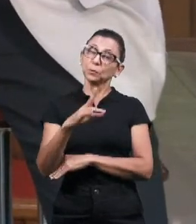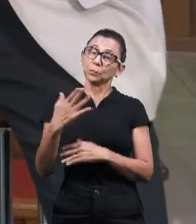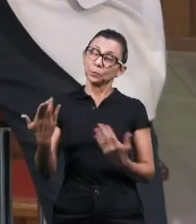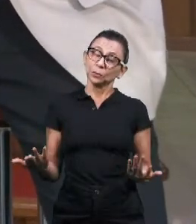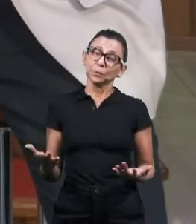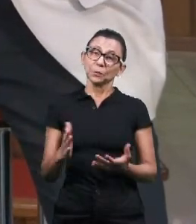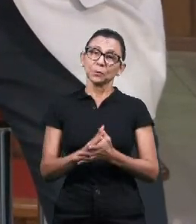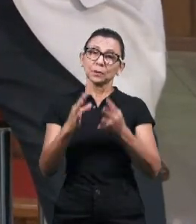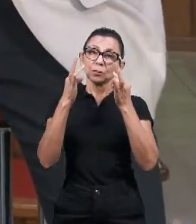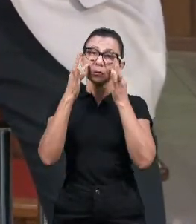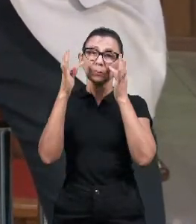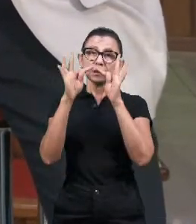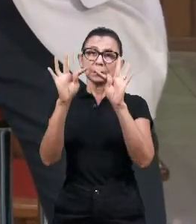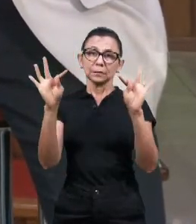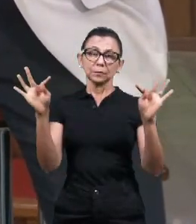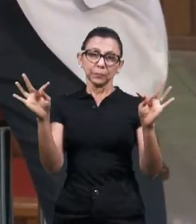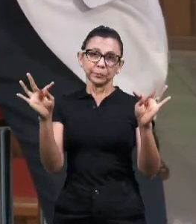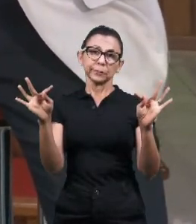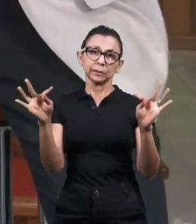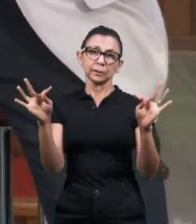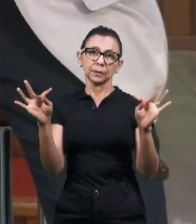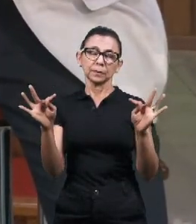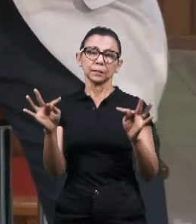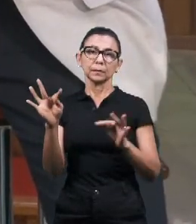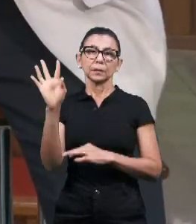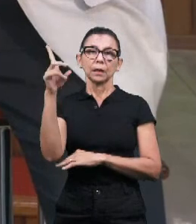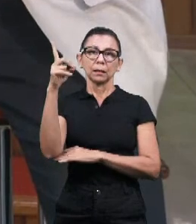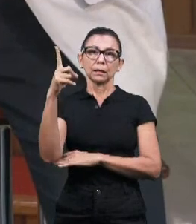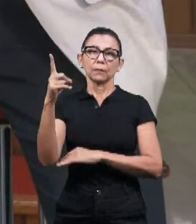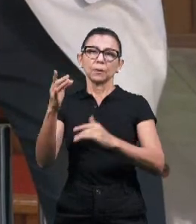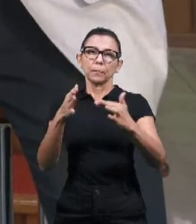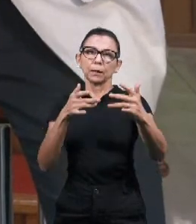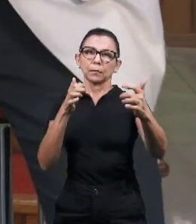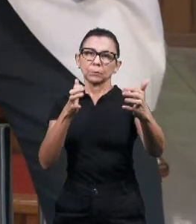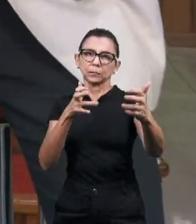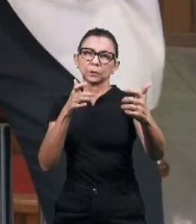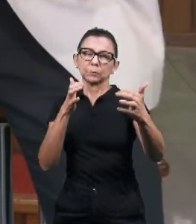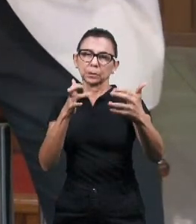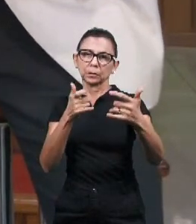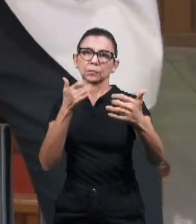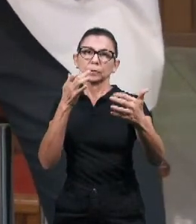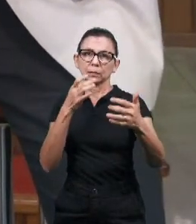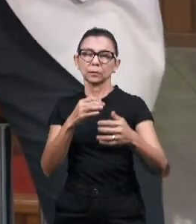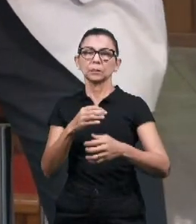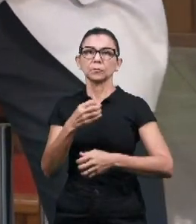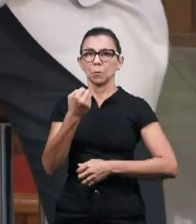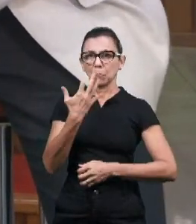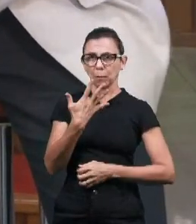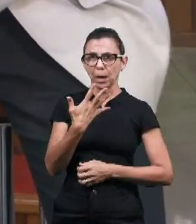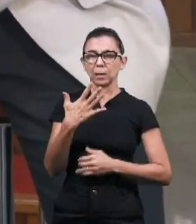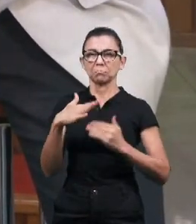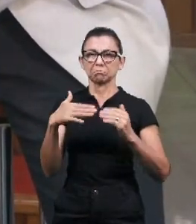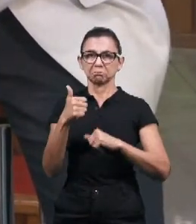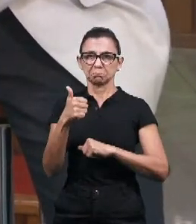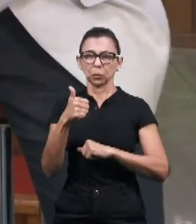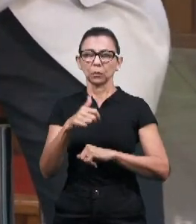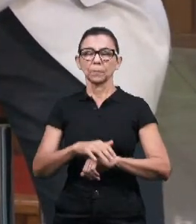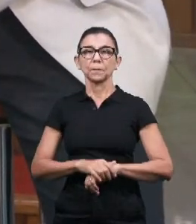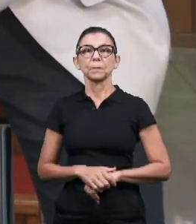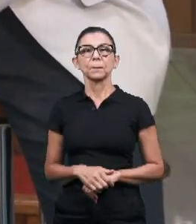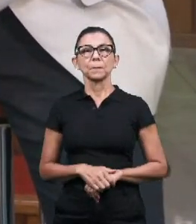porque para o Senhor é o melhor, mas a mão do Senhor era com ele. Então, só falando da ceia, eu acho